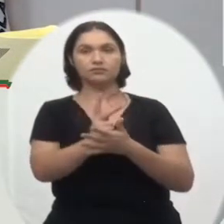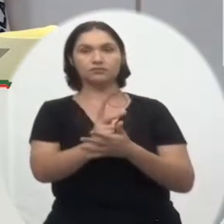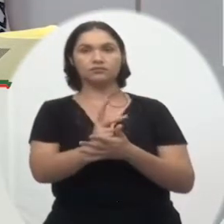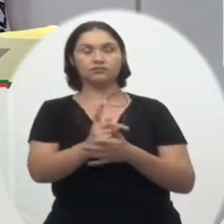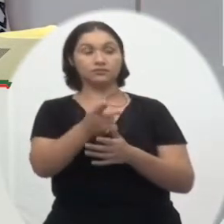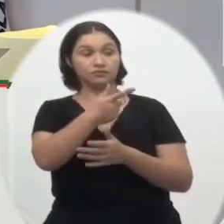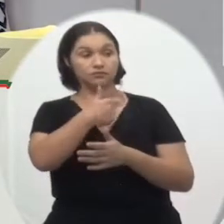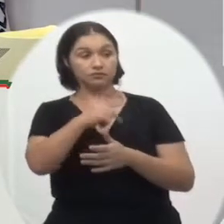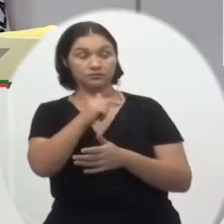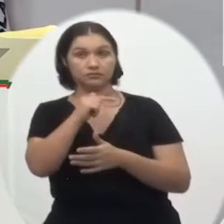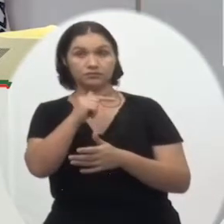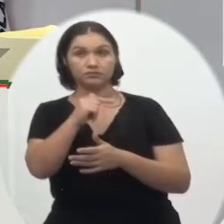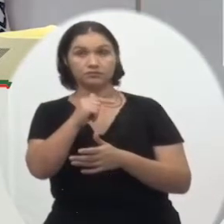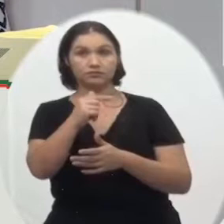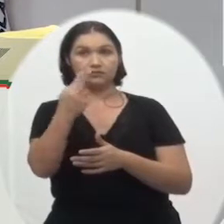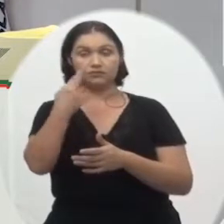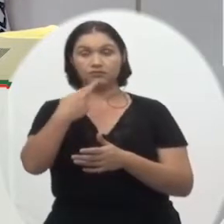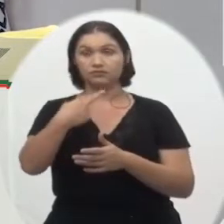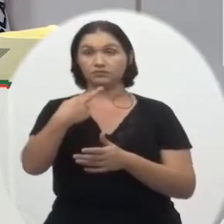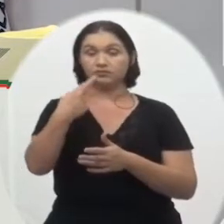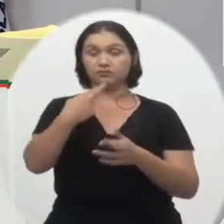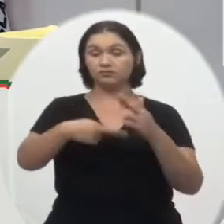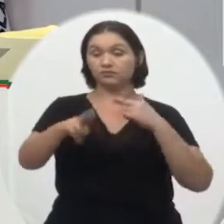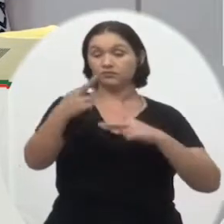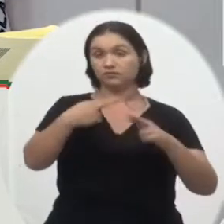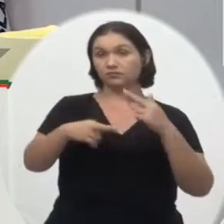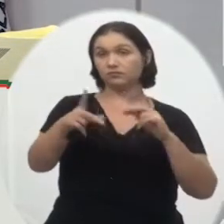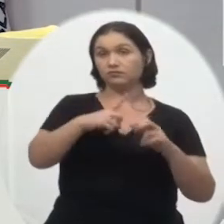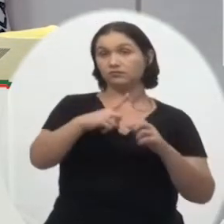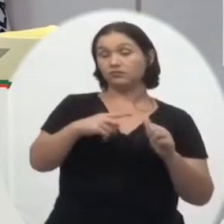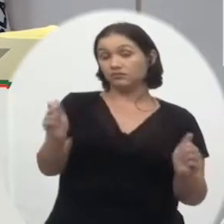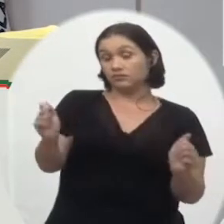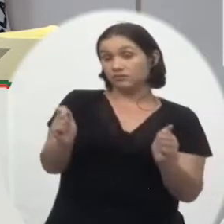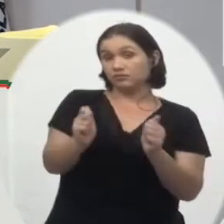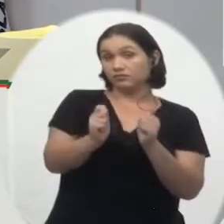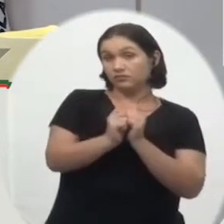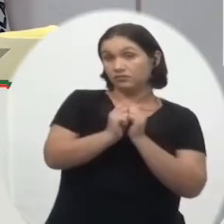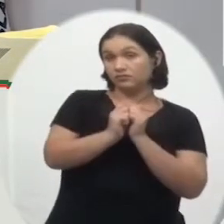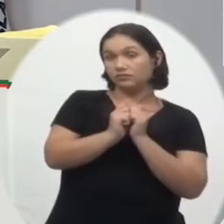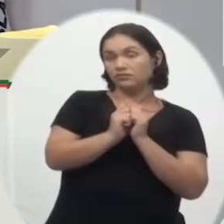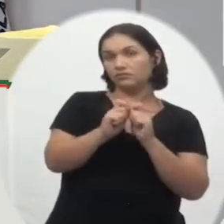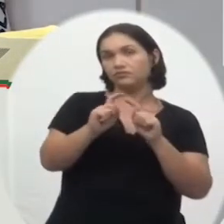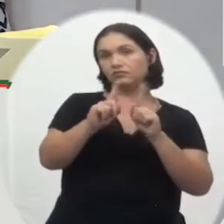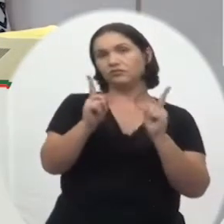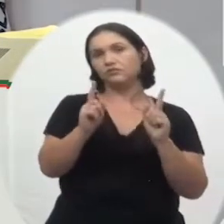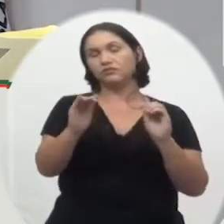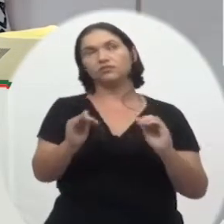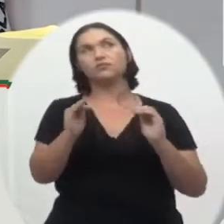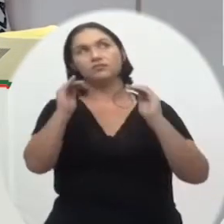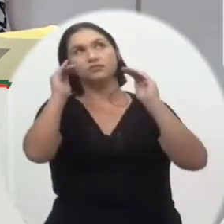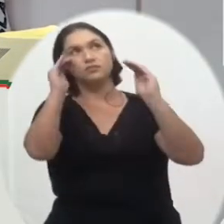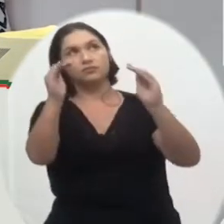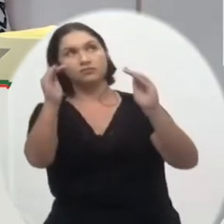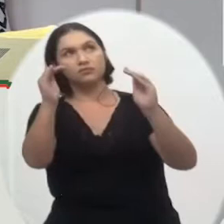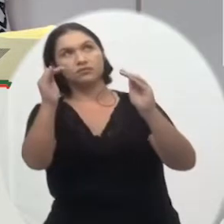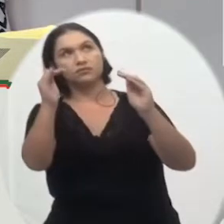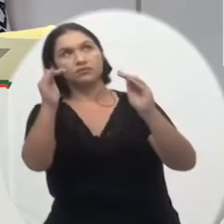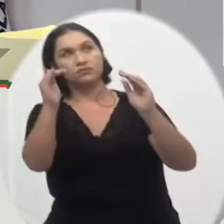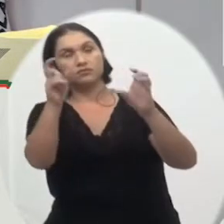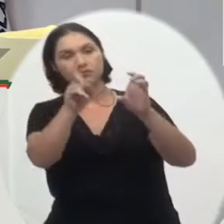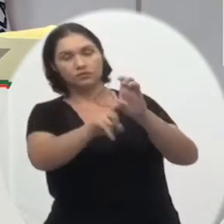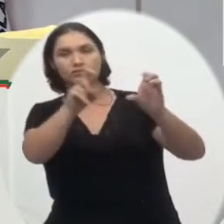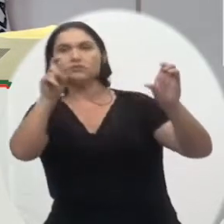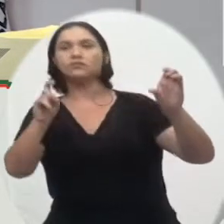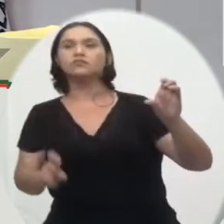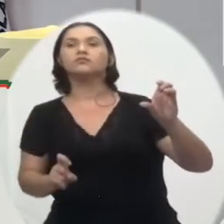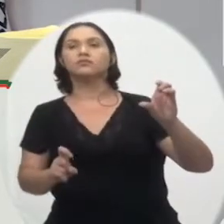As nossas relações têm que ser pautadas, sim, de harmonia. Mas, acima de tudo, com a sua independência.